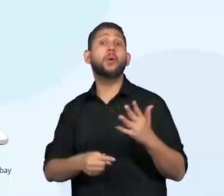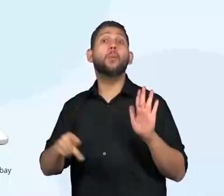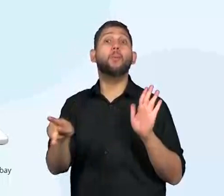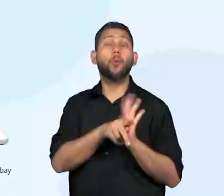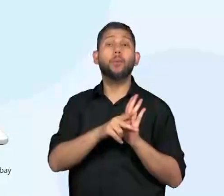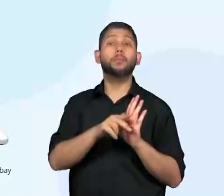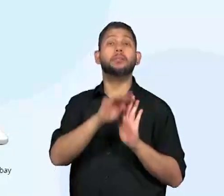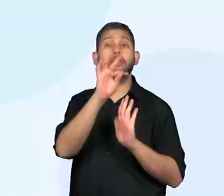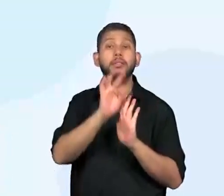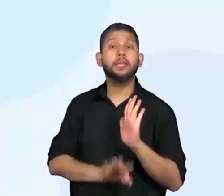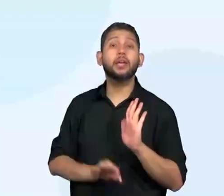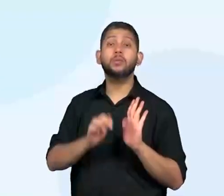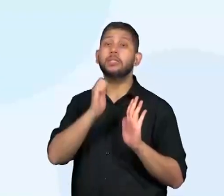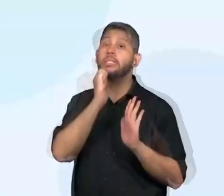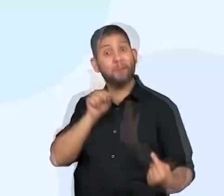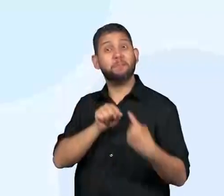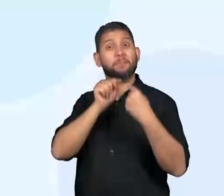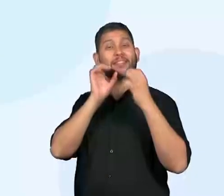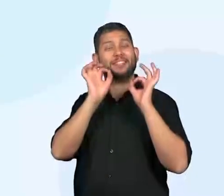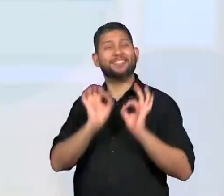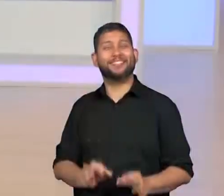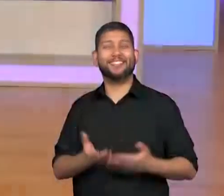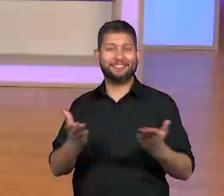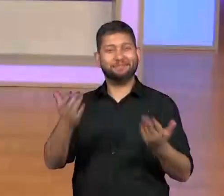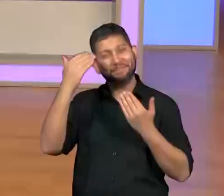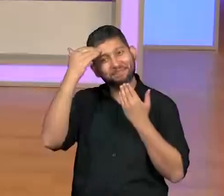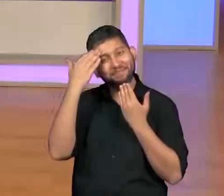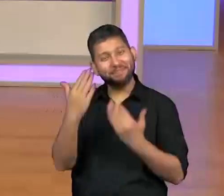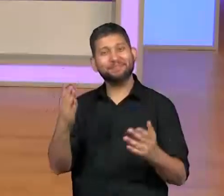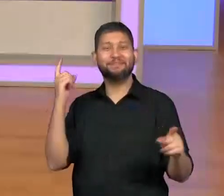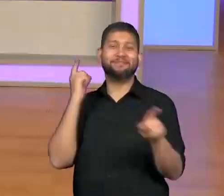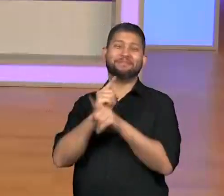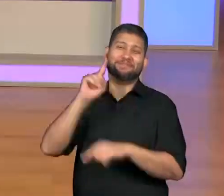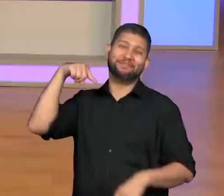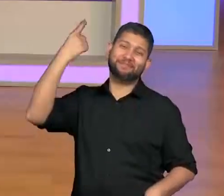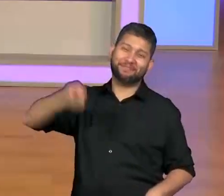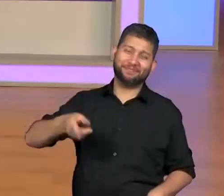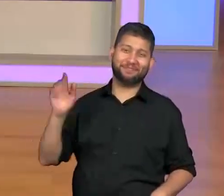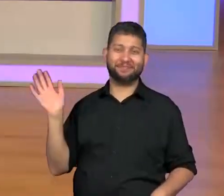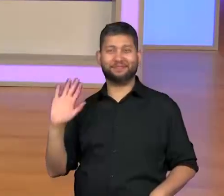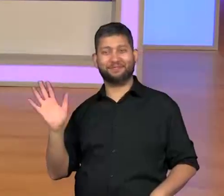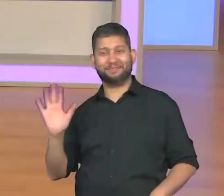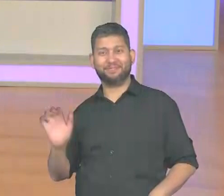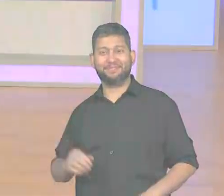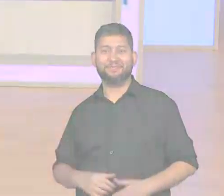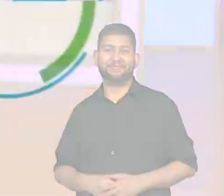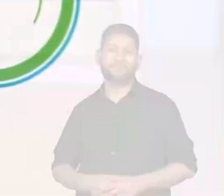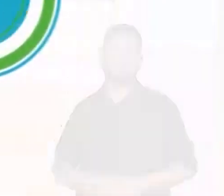textos de divulgação científica. Então, muito obrigada e até a próxima. Tchau, tchau.